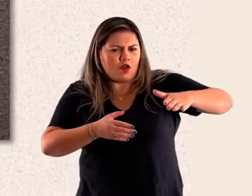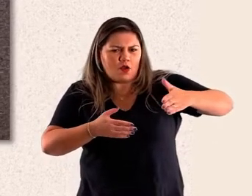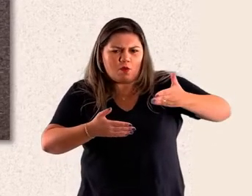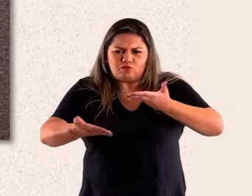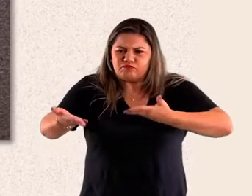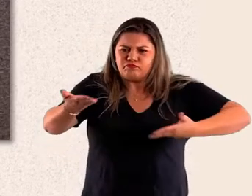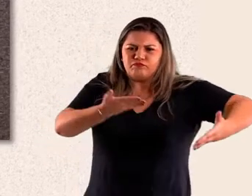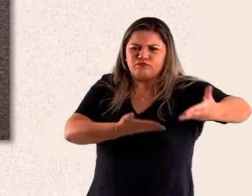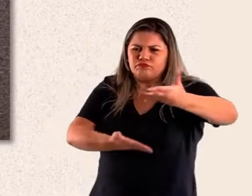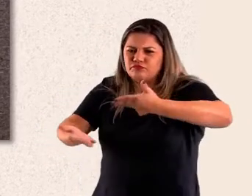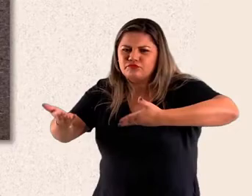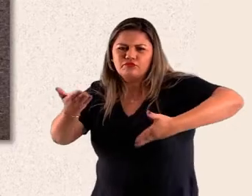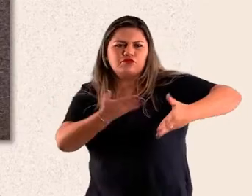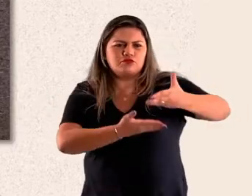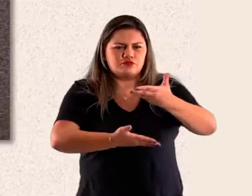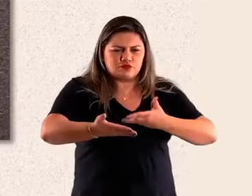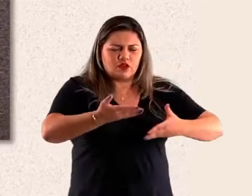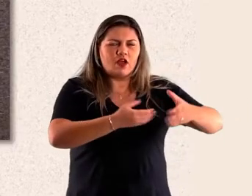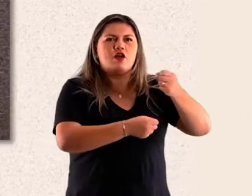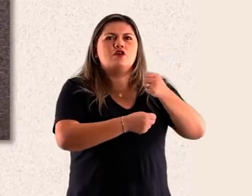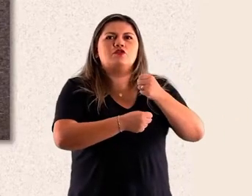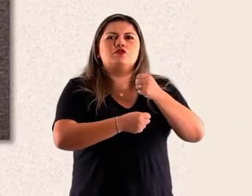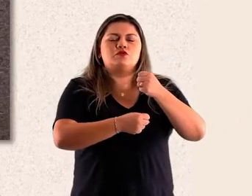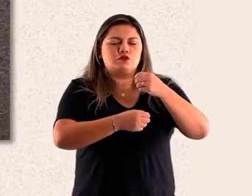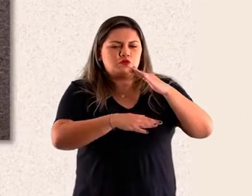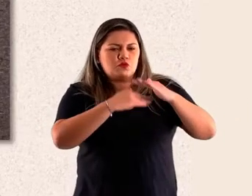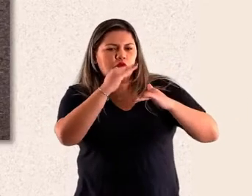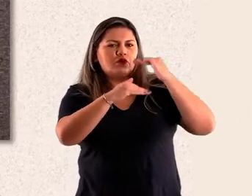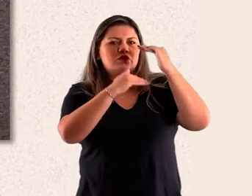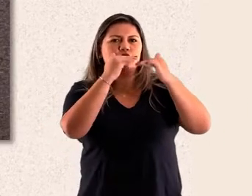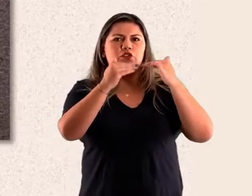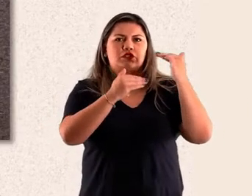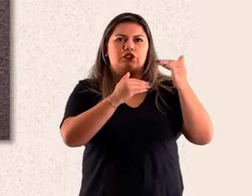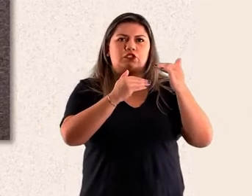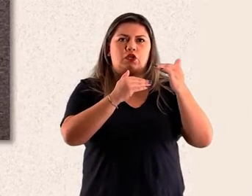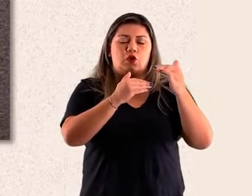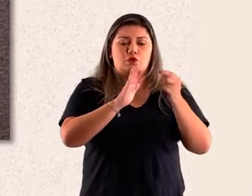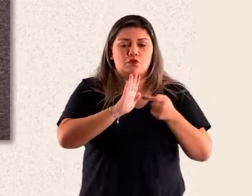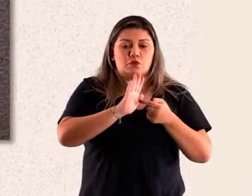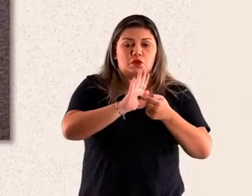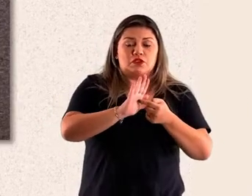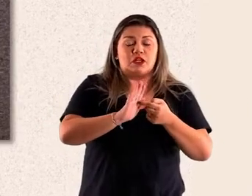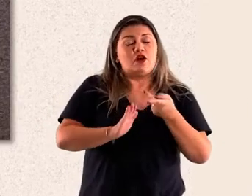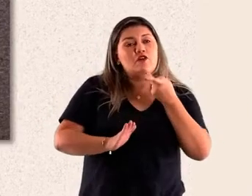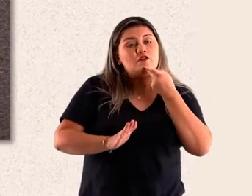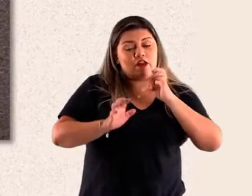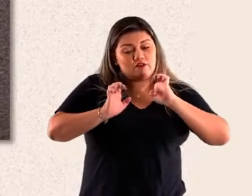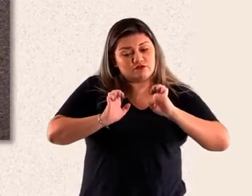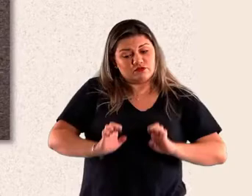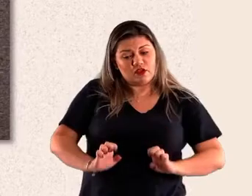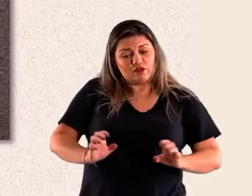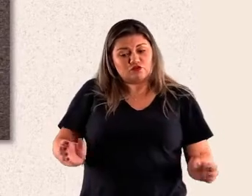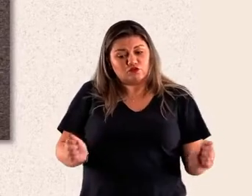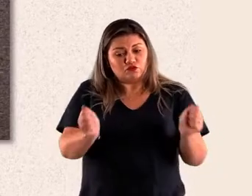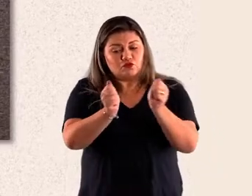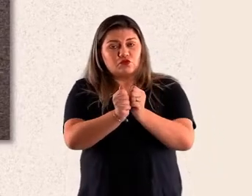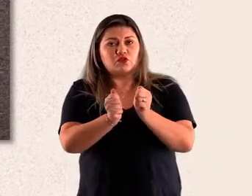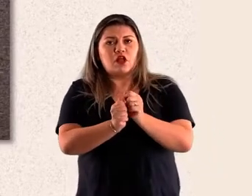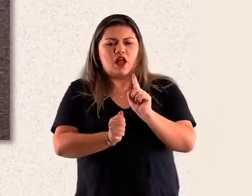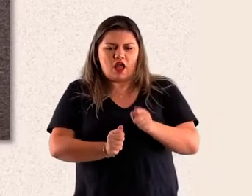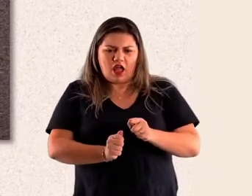reflexão e de construção conjunta de perspectivas e de falar de ética junto eu acho que isso é o que faz